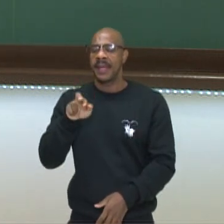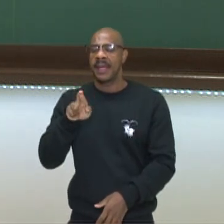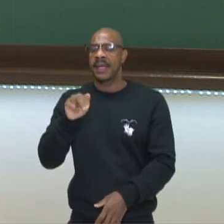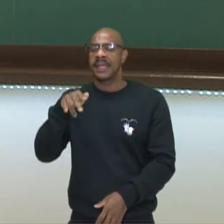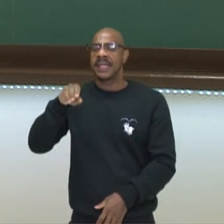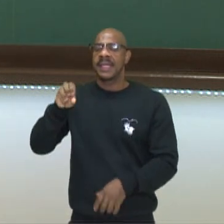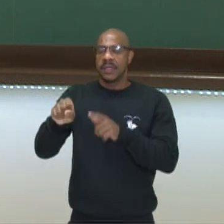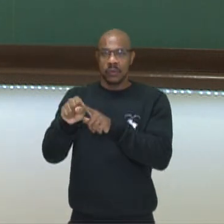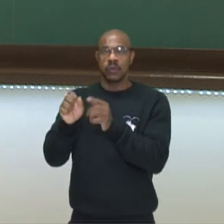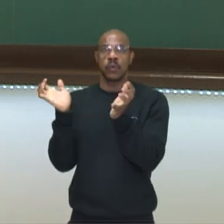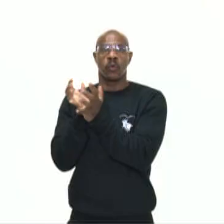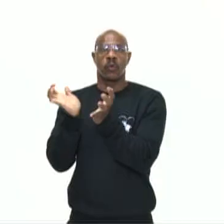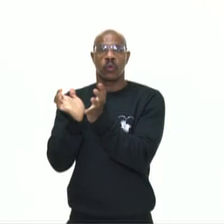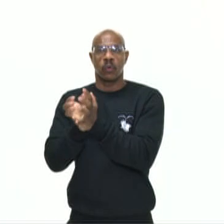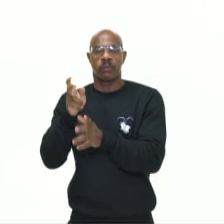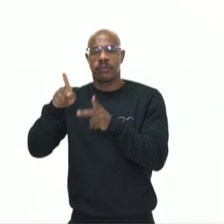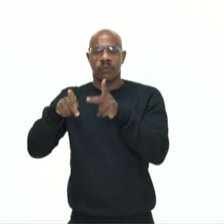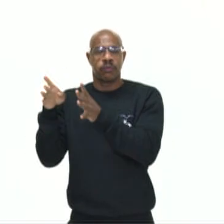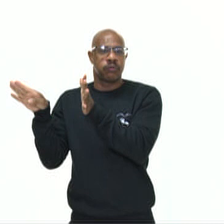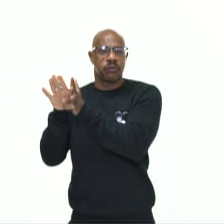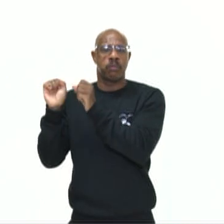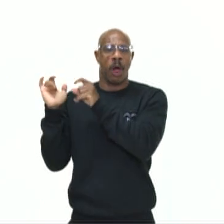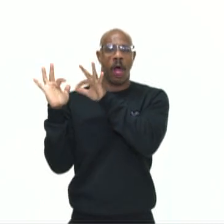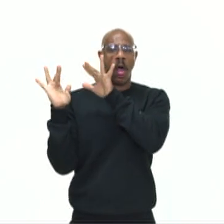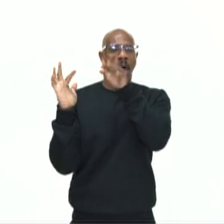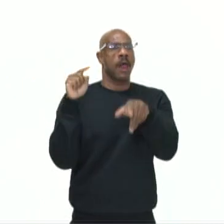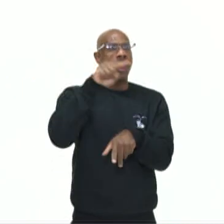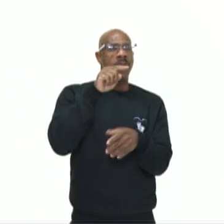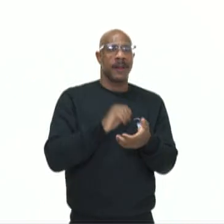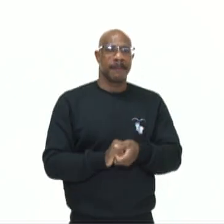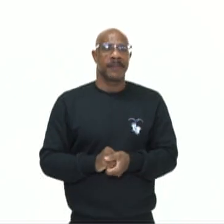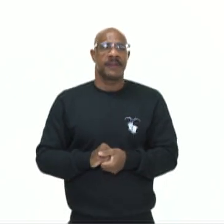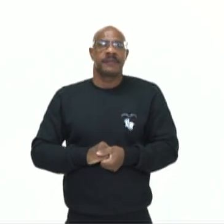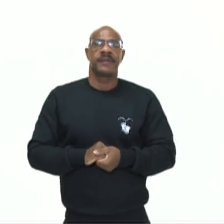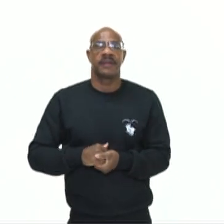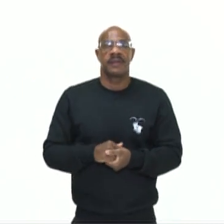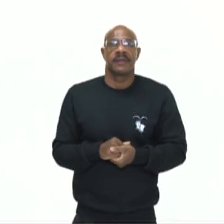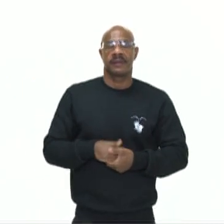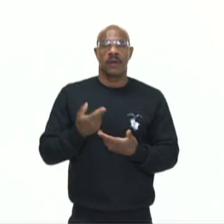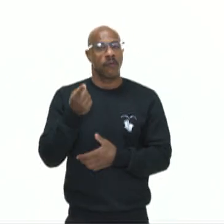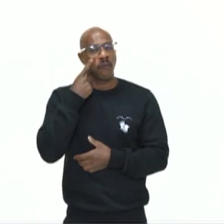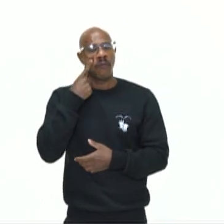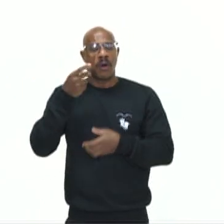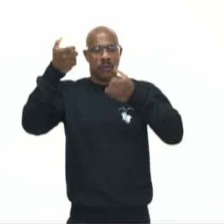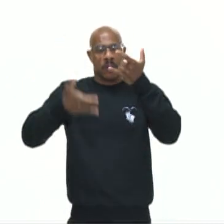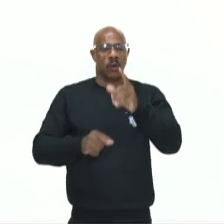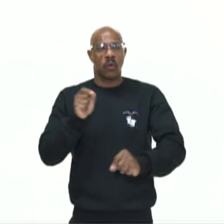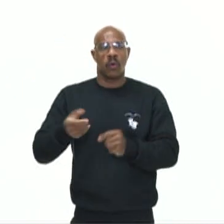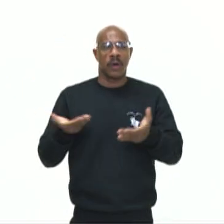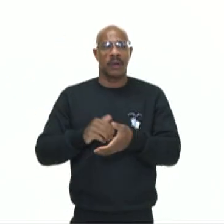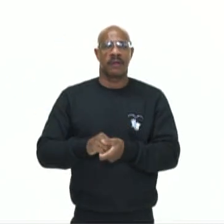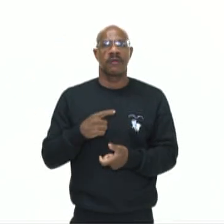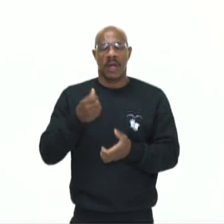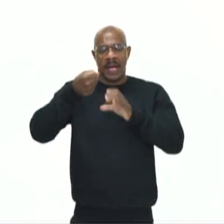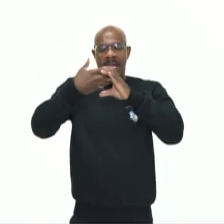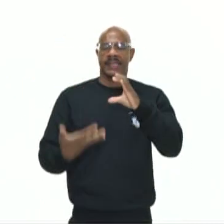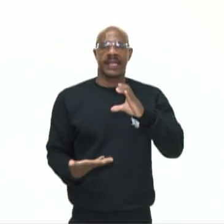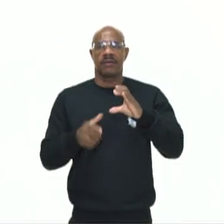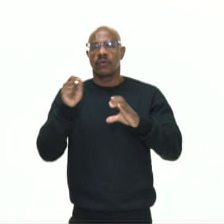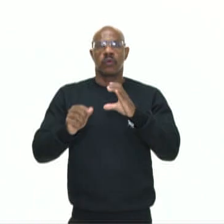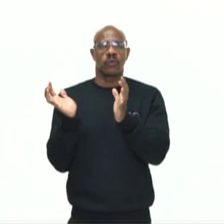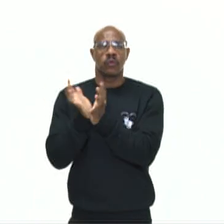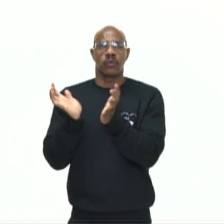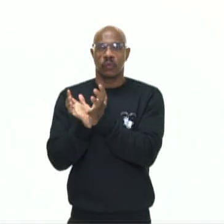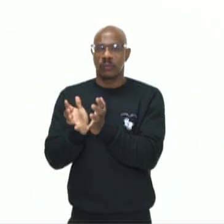Pilgrim's Fathers, como são chamados os colonos puritanos. Então a gente vai dar uma olhadinha nessa característica